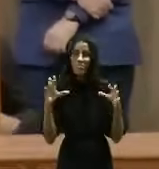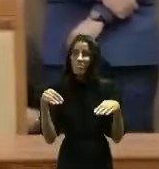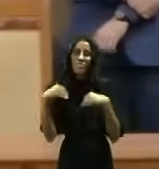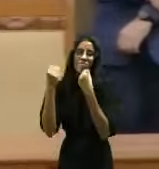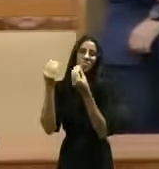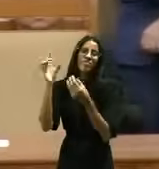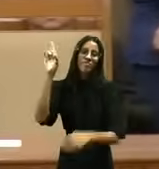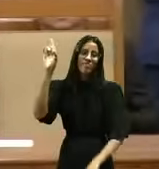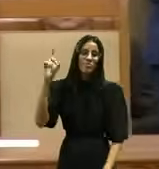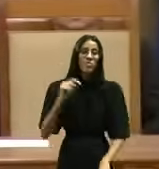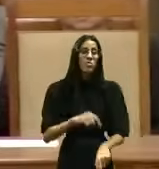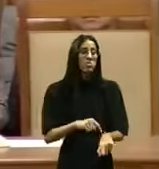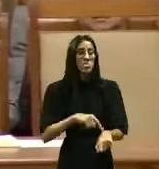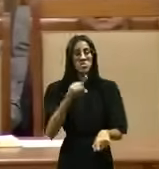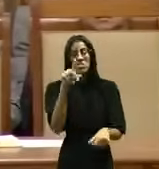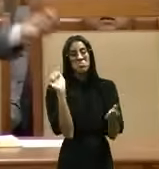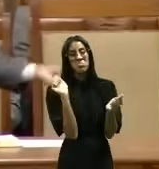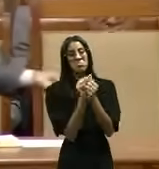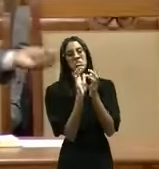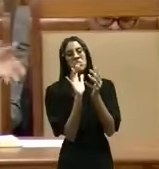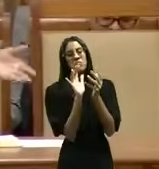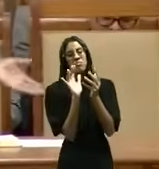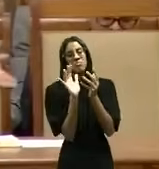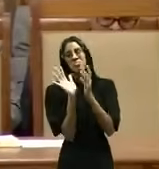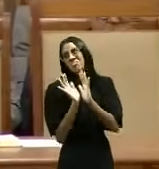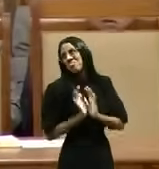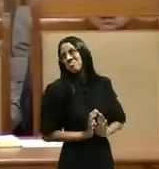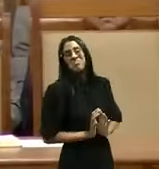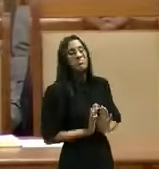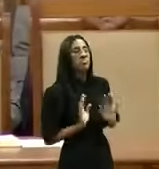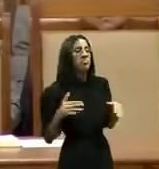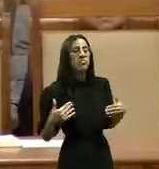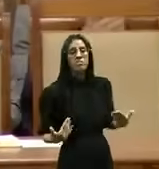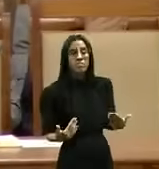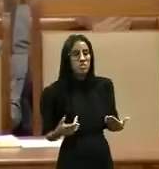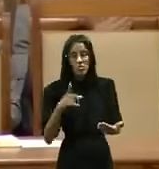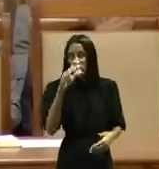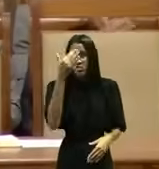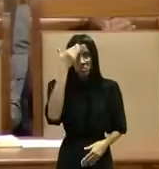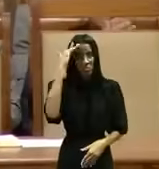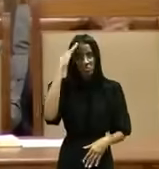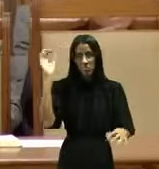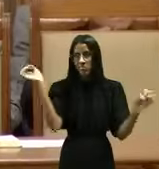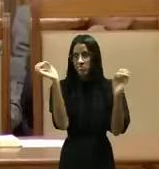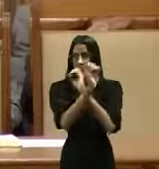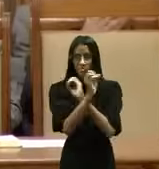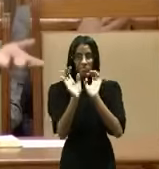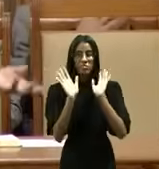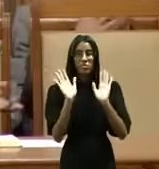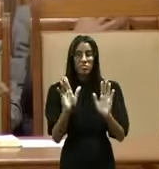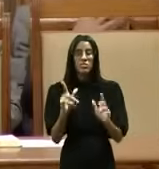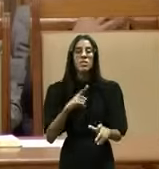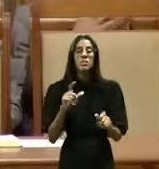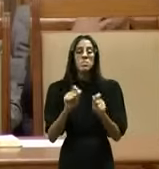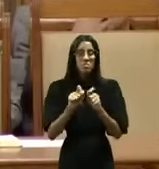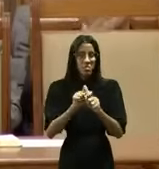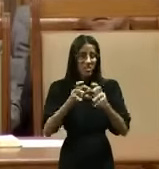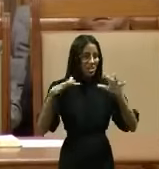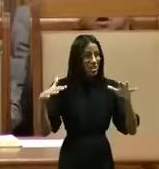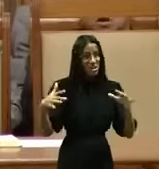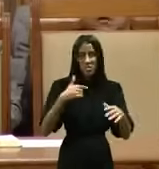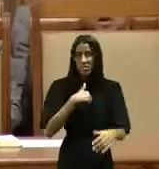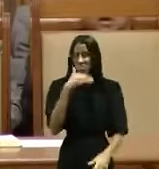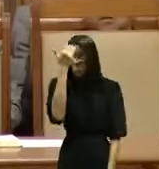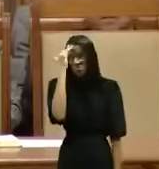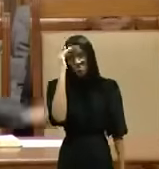e quando tu não glorifica é porque tu não sabe que é só para glorificar olhe para mim tem milagre gente que não é para mim entender é só